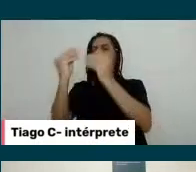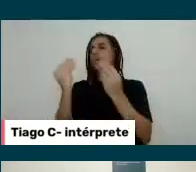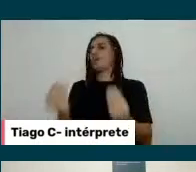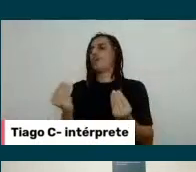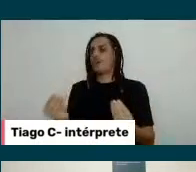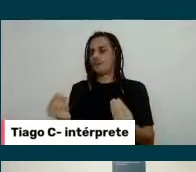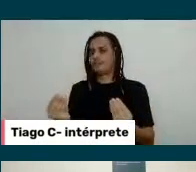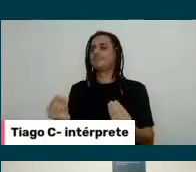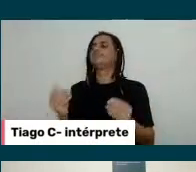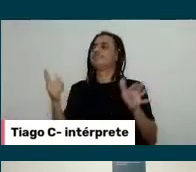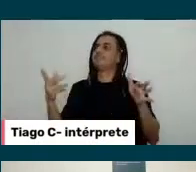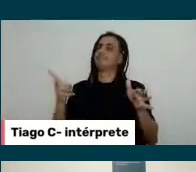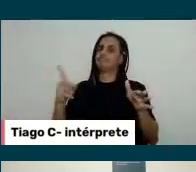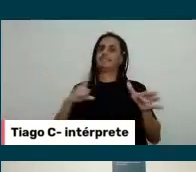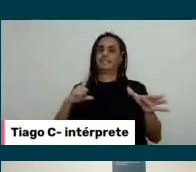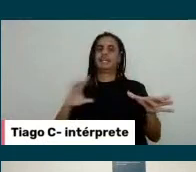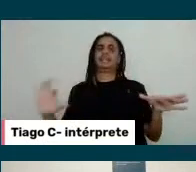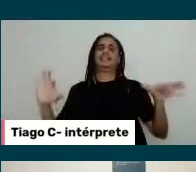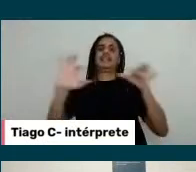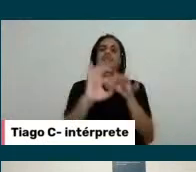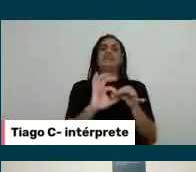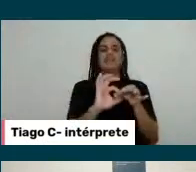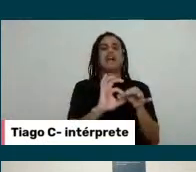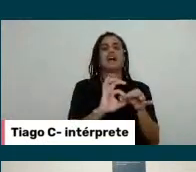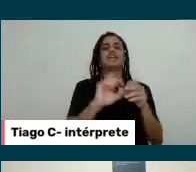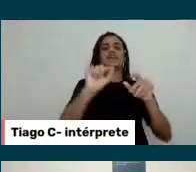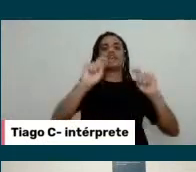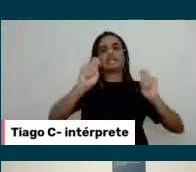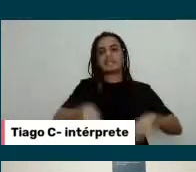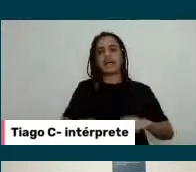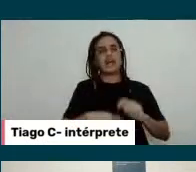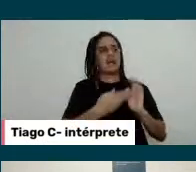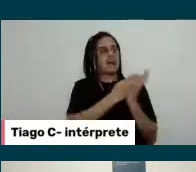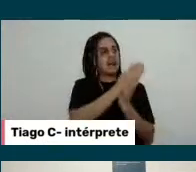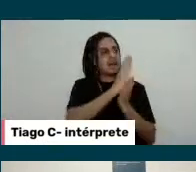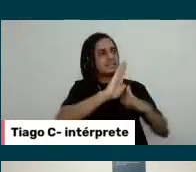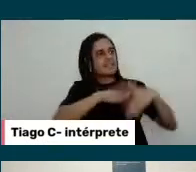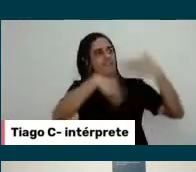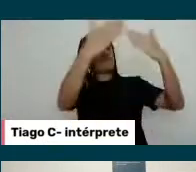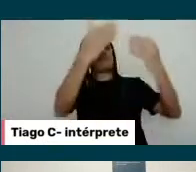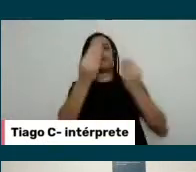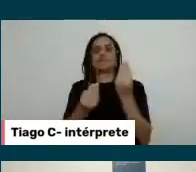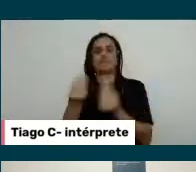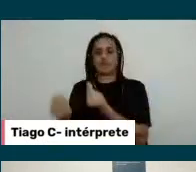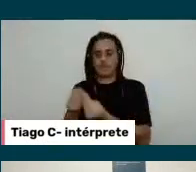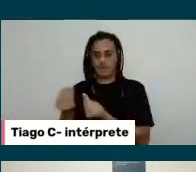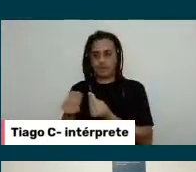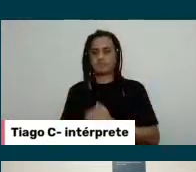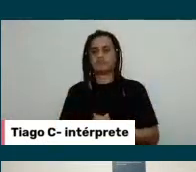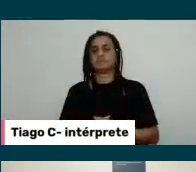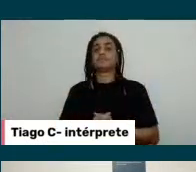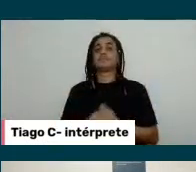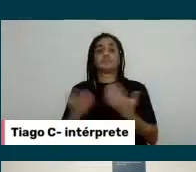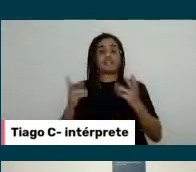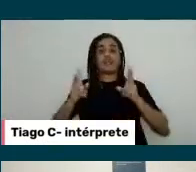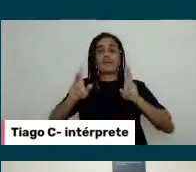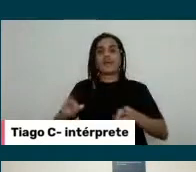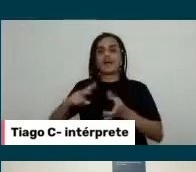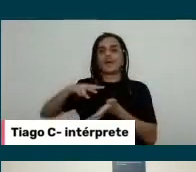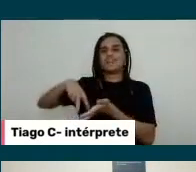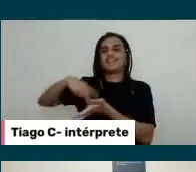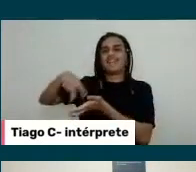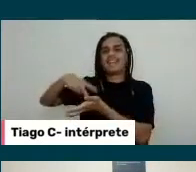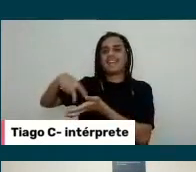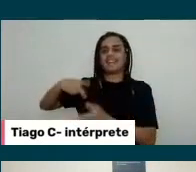é colada com o que consegue ser desenvolvido para onde. Então, da mesma forma como na daily a gente